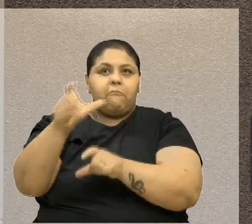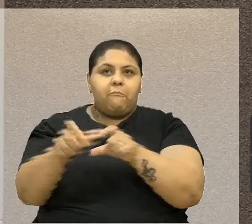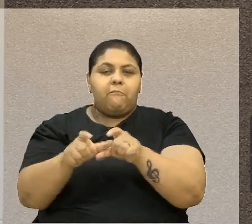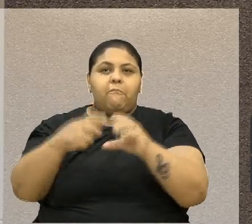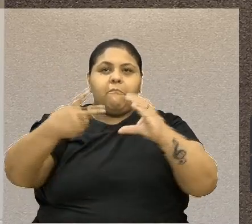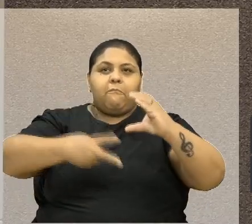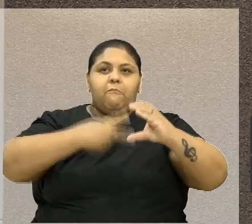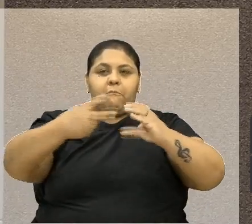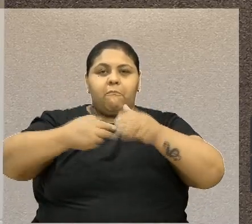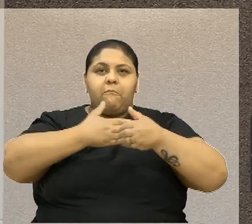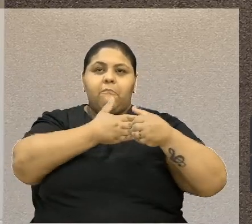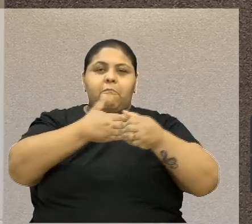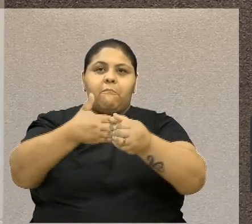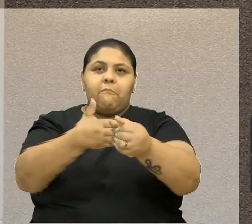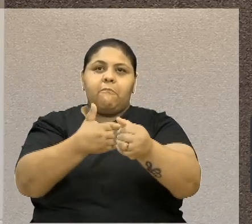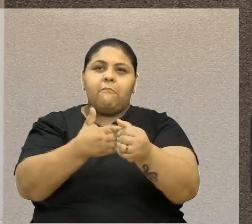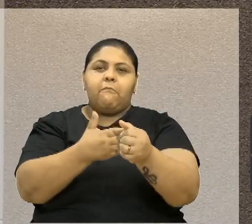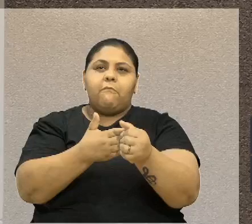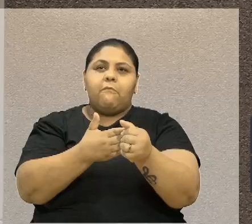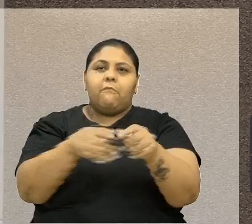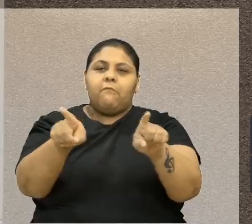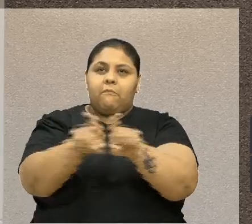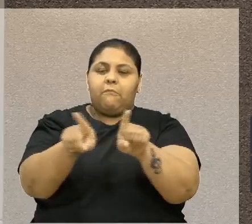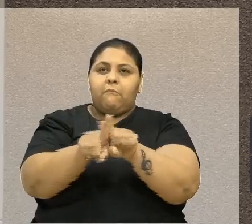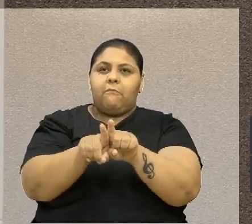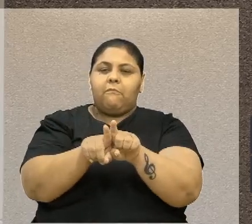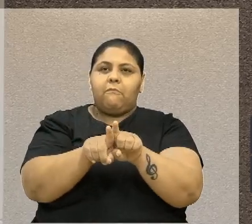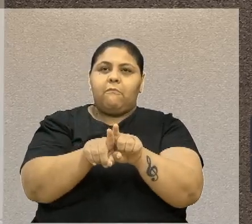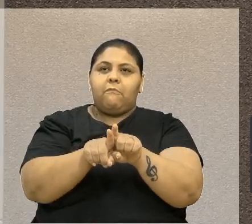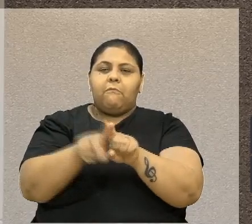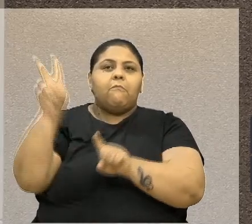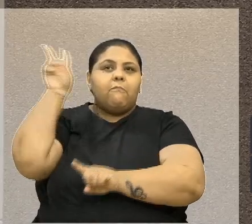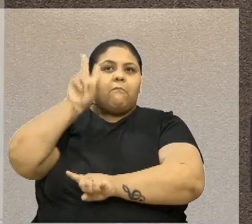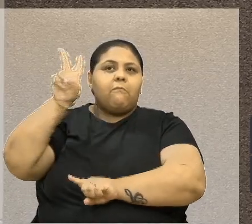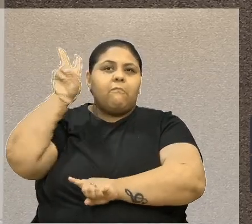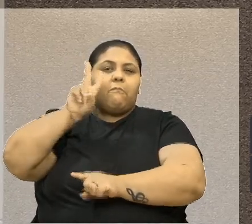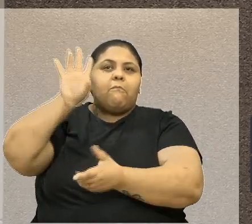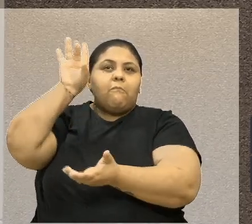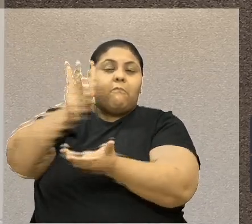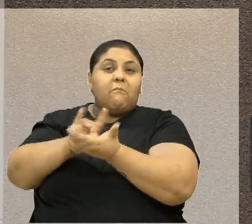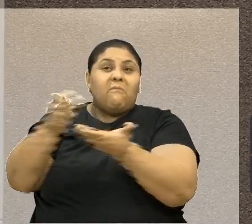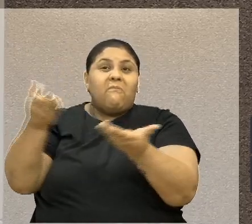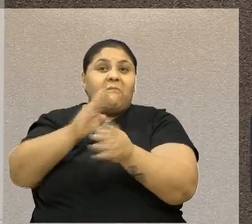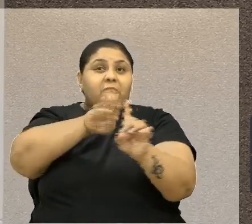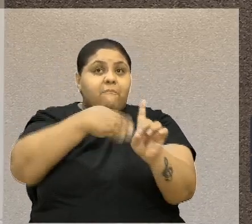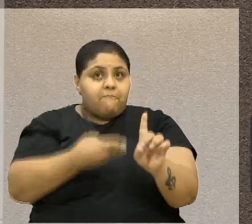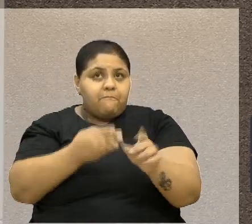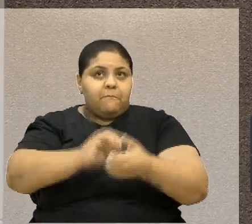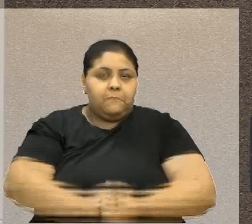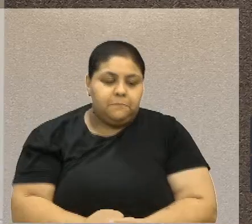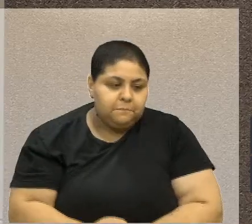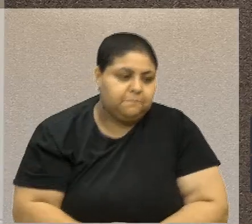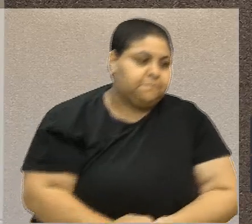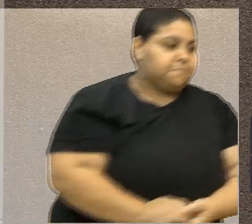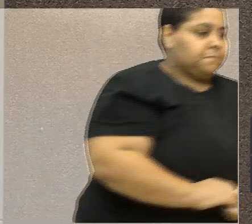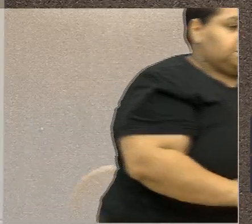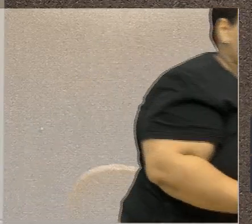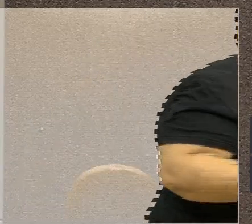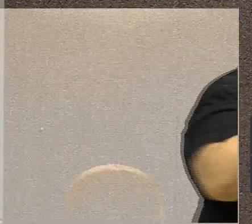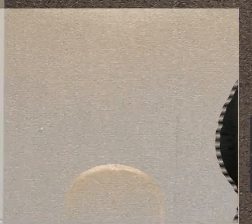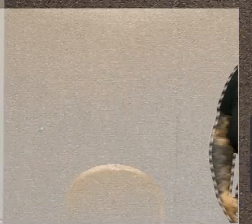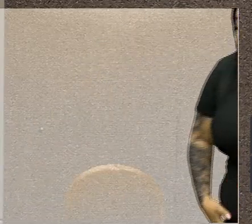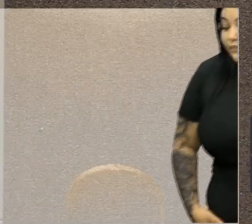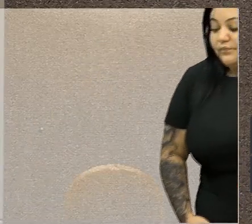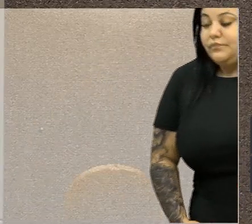e o acompanhamento de circunstanciada biografia da pessoa que se deseja homenagear. Ainda, o